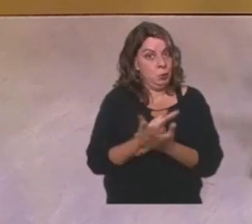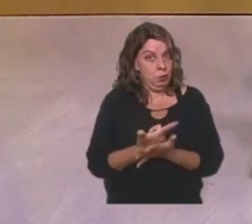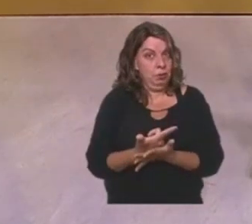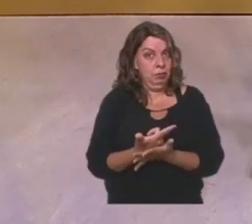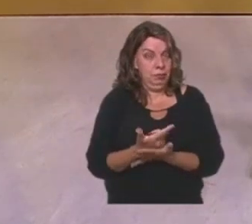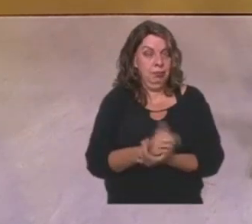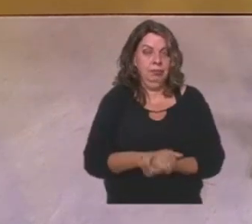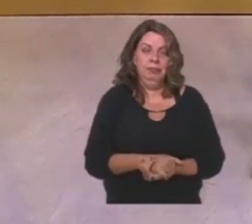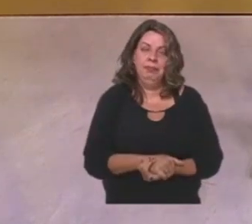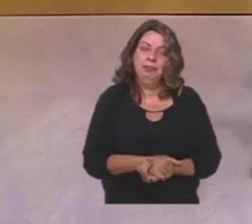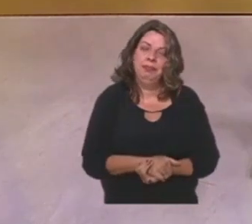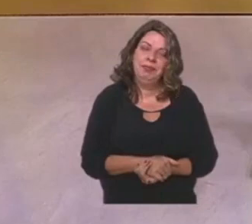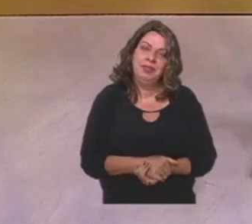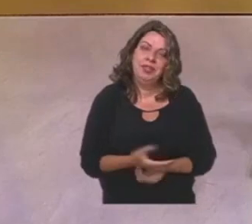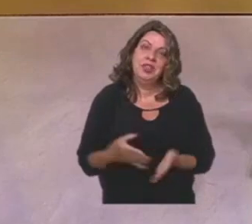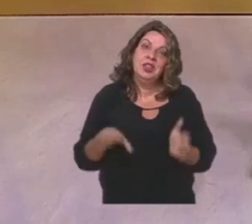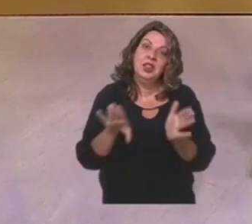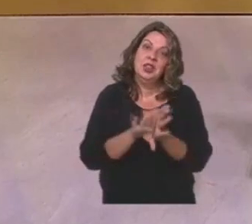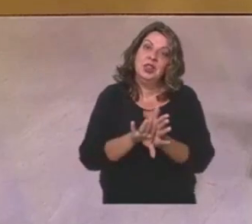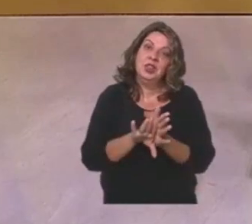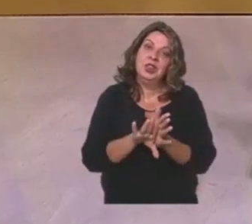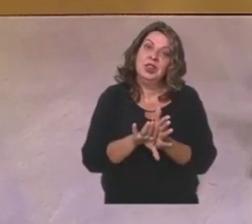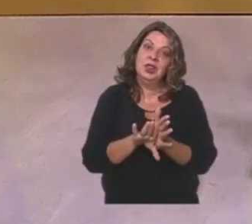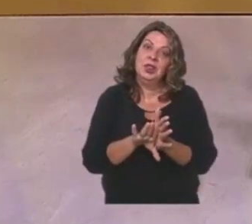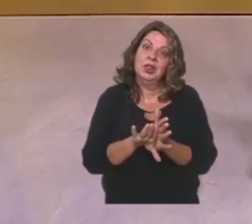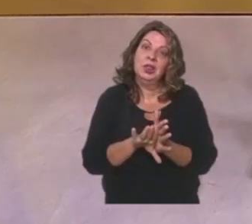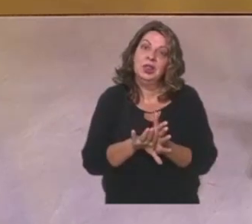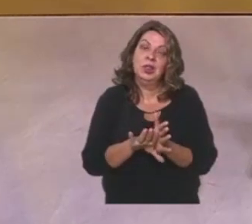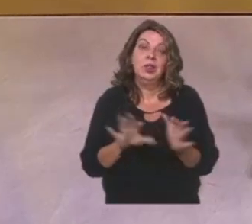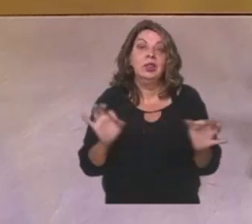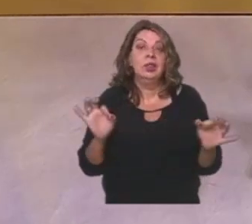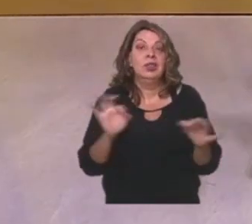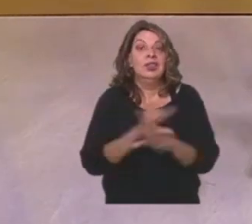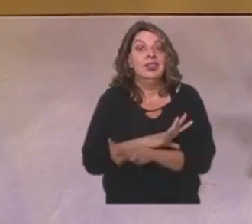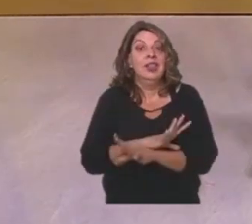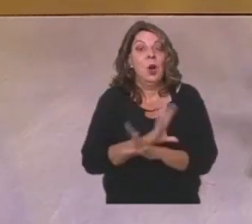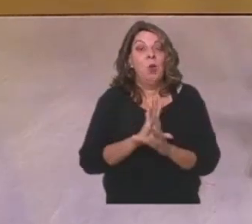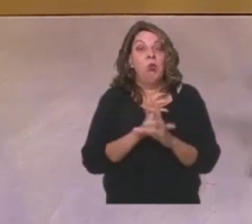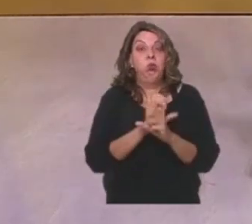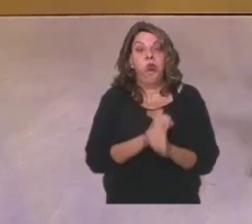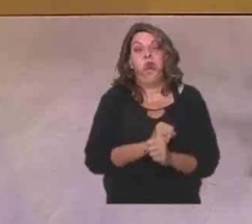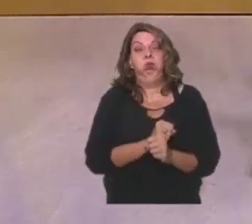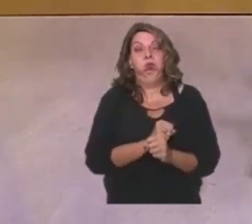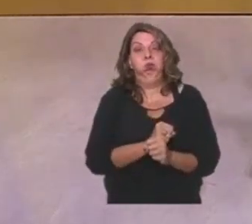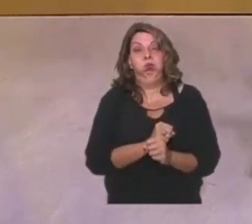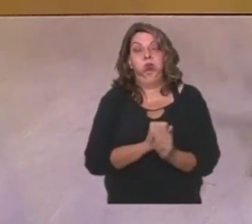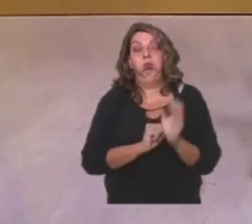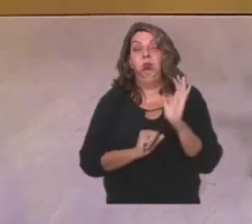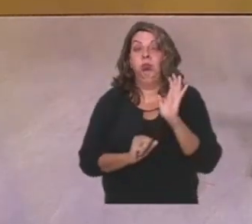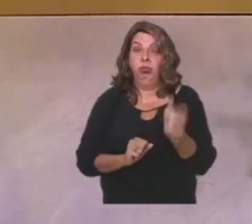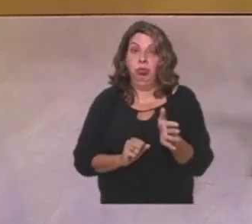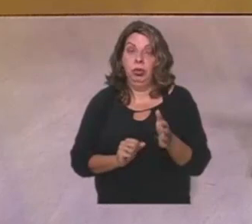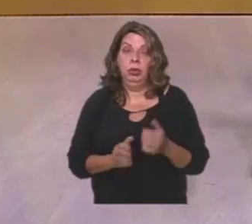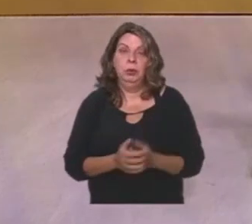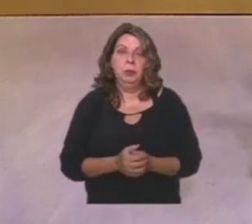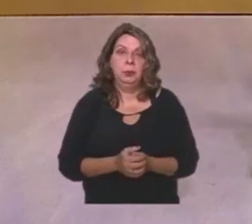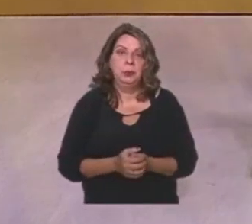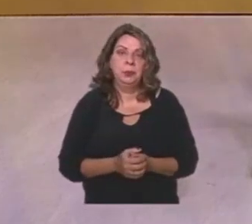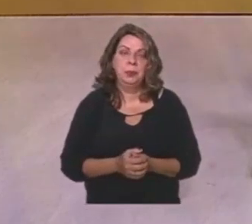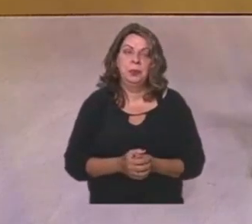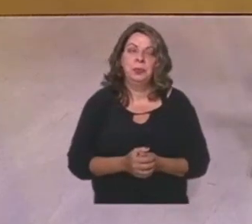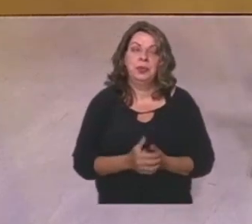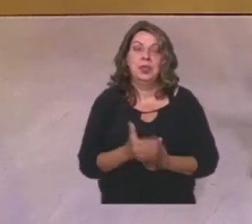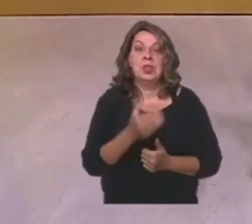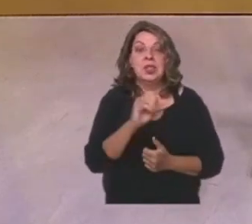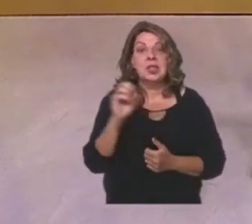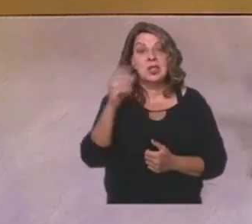tá? E chegou a hora da gente fechar o timaço de contemplados, né, Júnior? Já anunciamos a semana inteira, 100